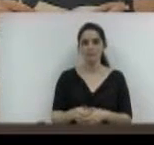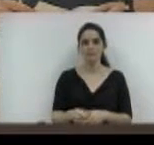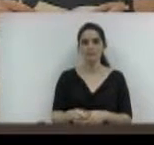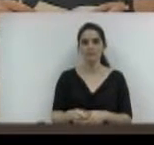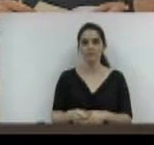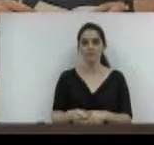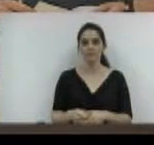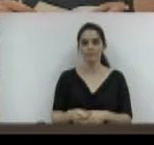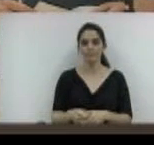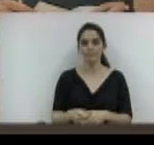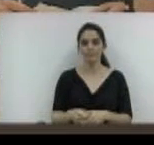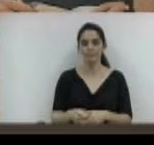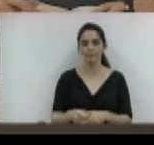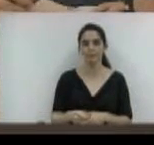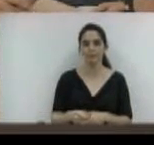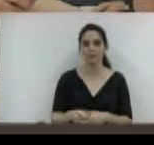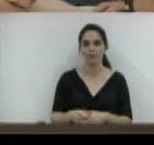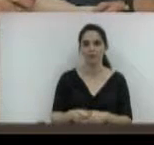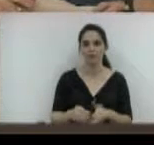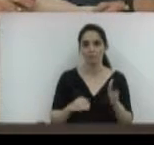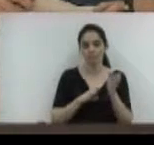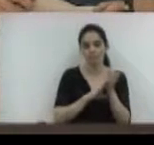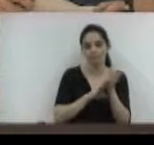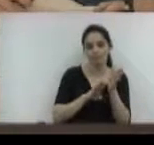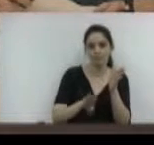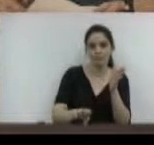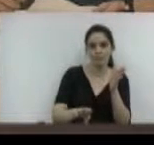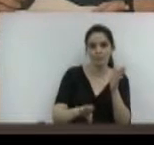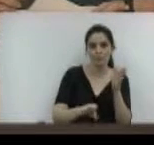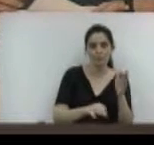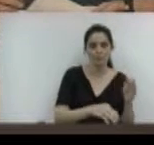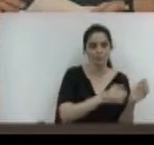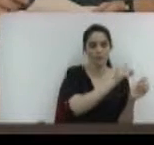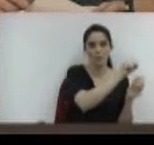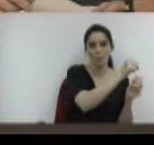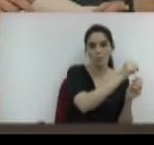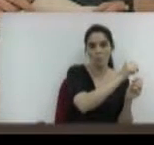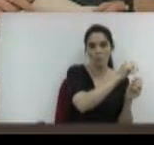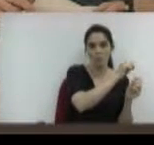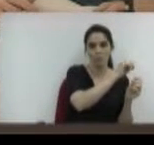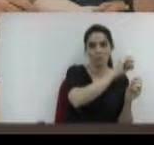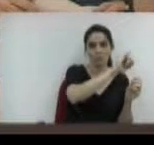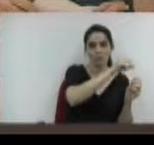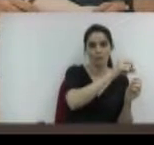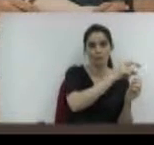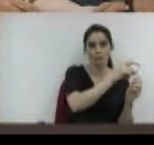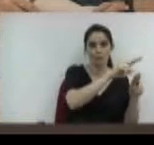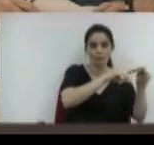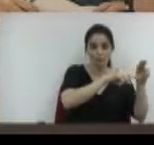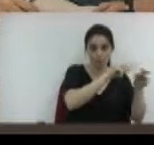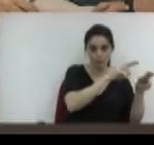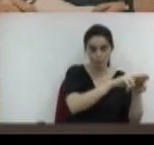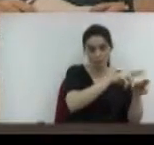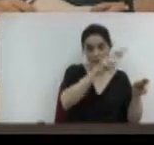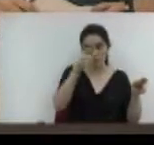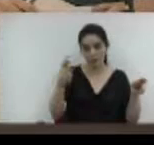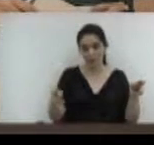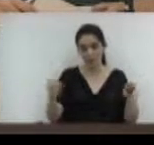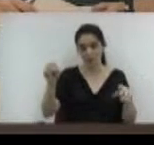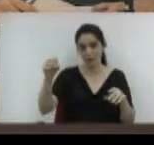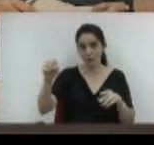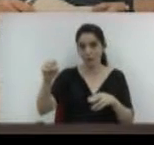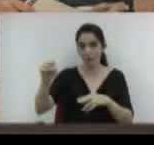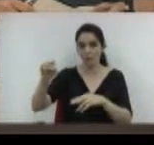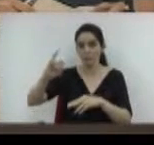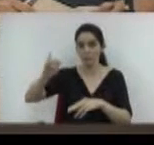curso suspenso de 18 de junho a 2 de julho e de 3 de julho a 17